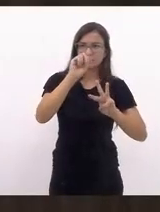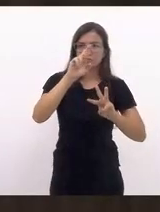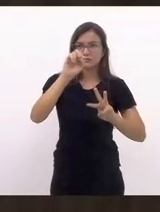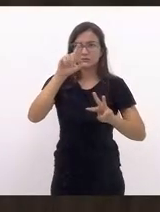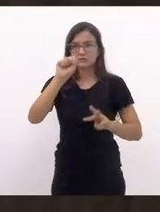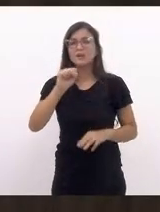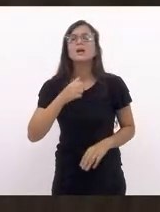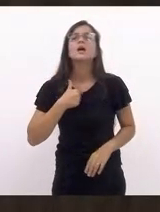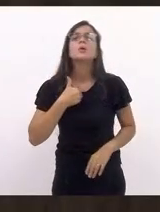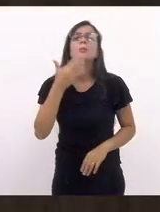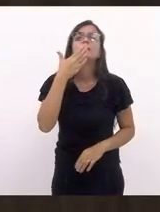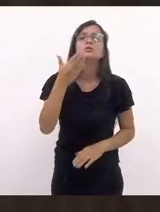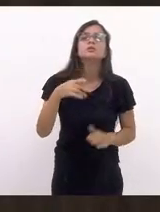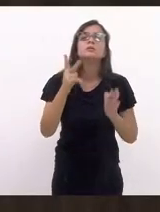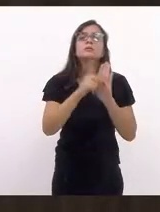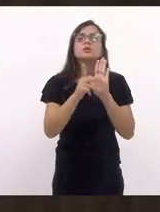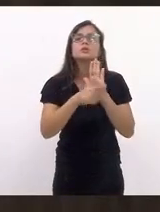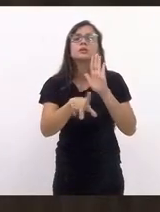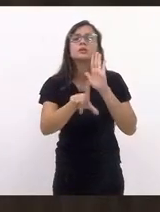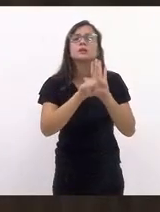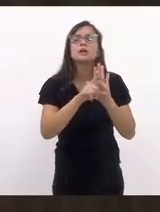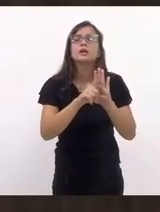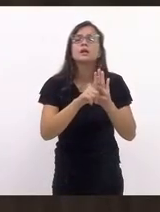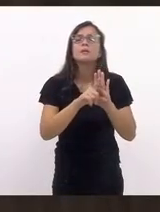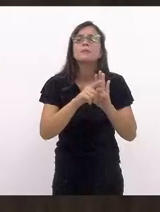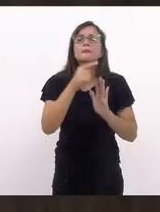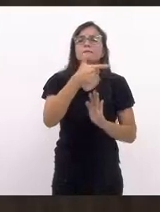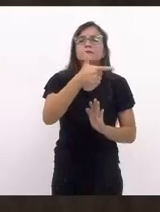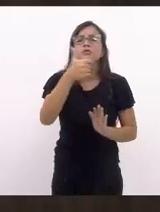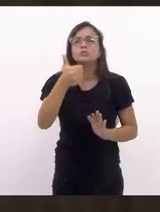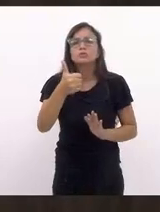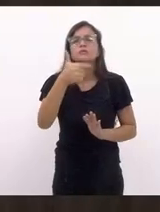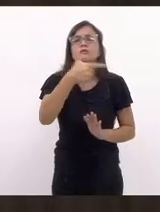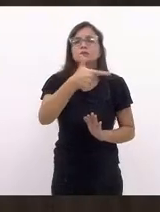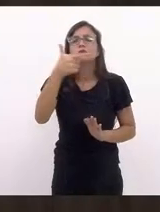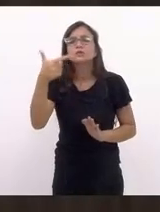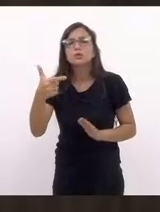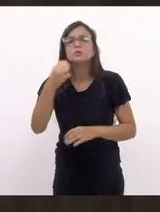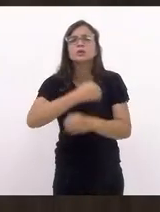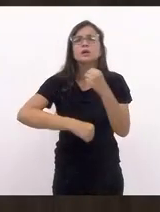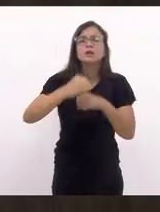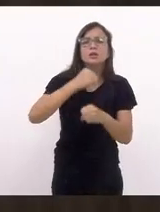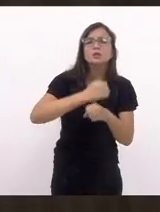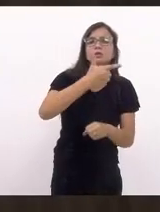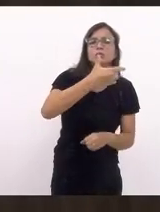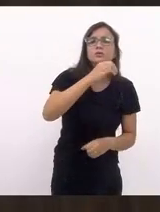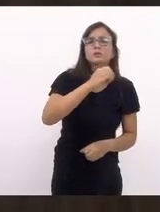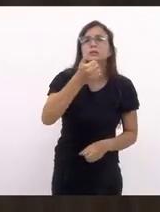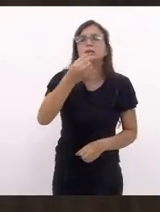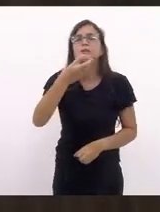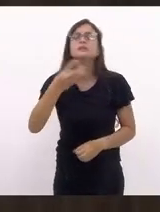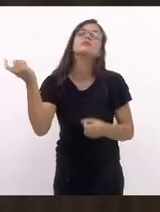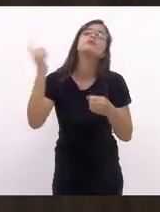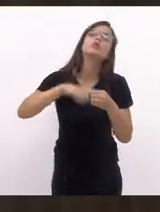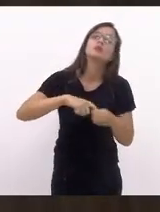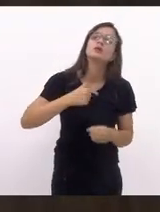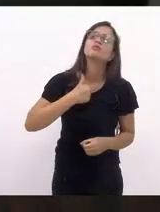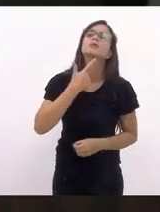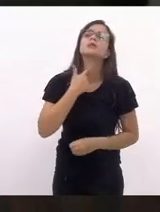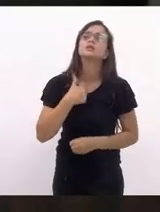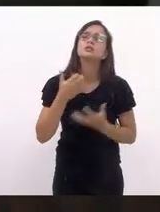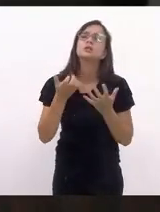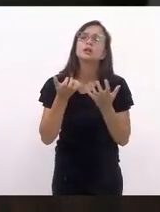para o projeto 21 22 2013 voltar aqui na última na última sessão e